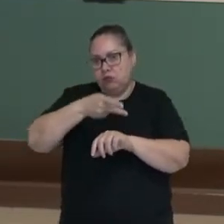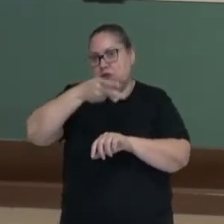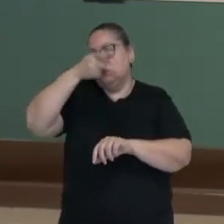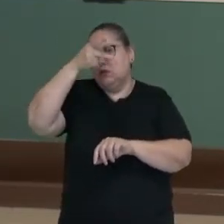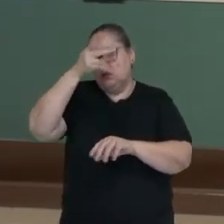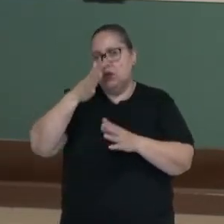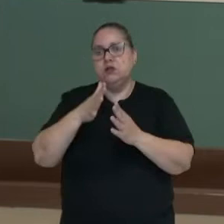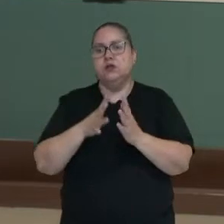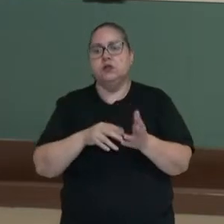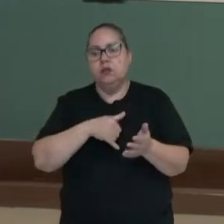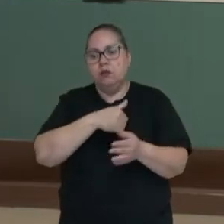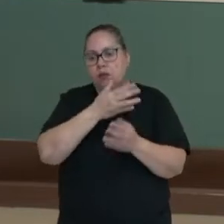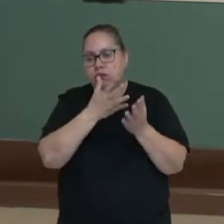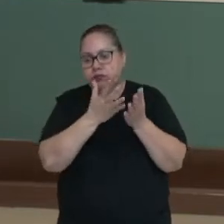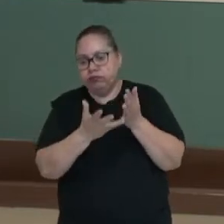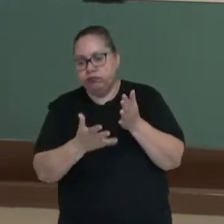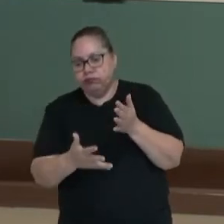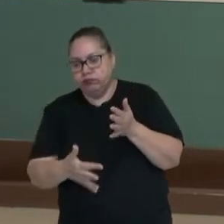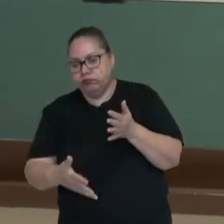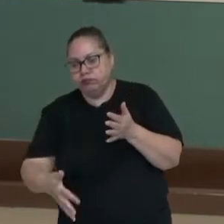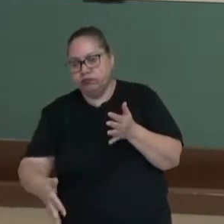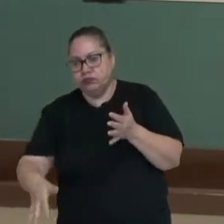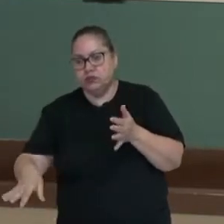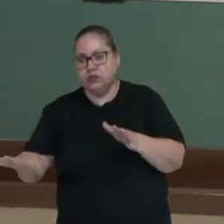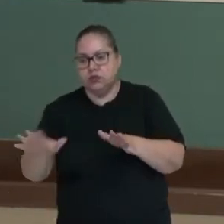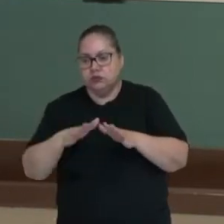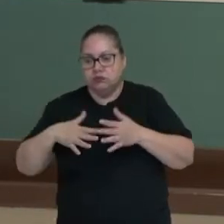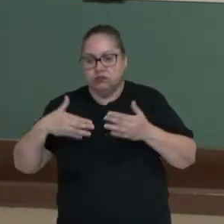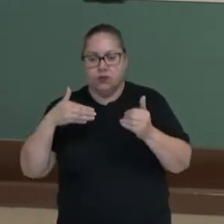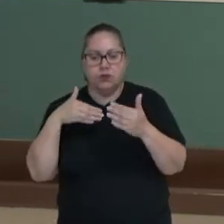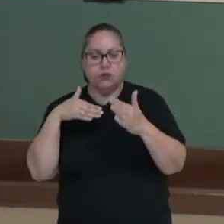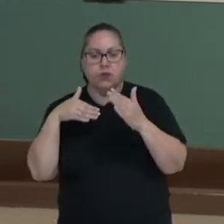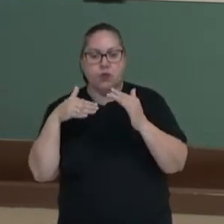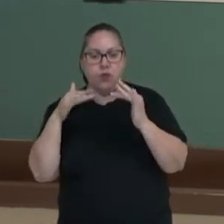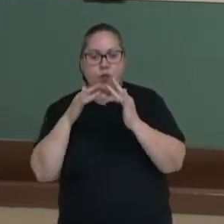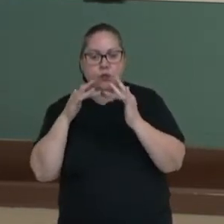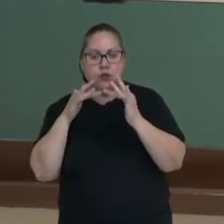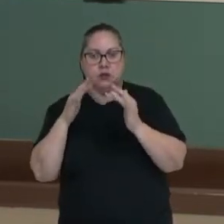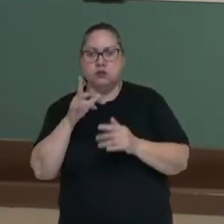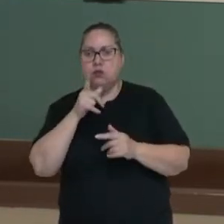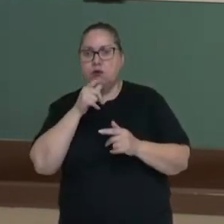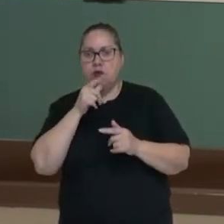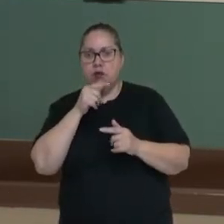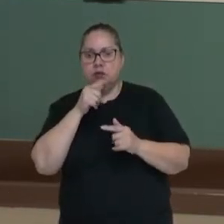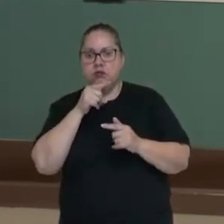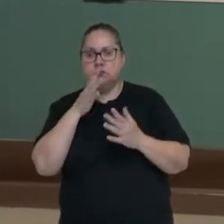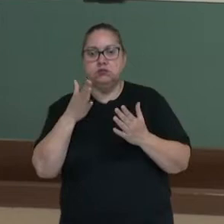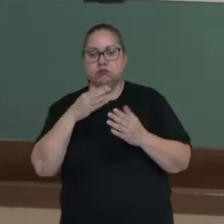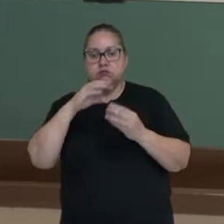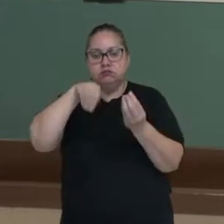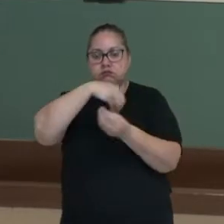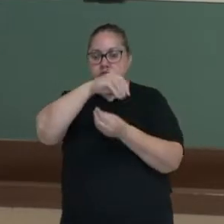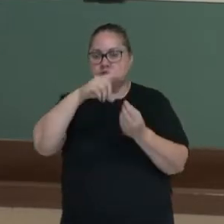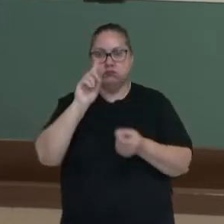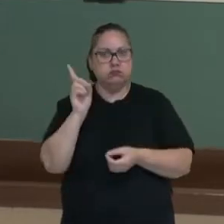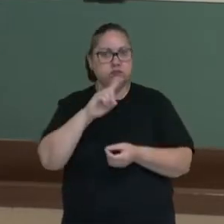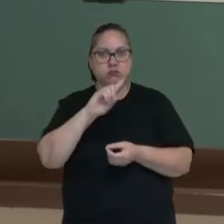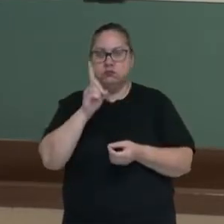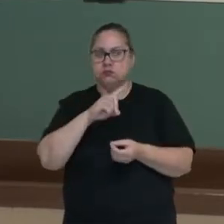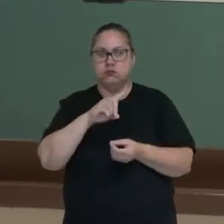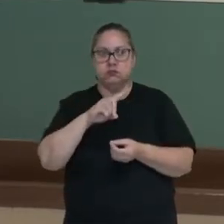óleo, é derrubado. Ele entra em contato com a água e eles não se misturam.